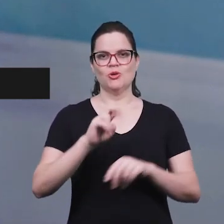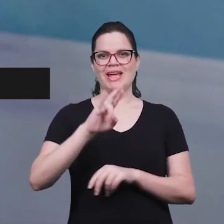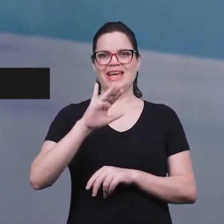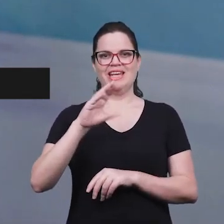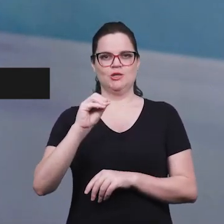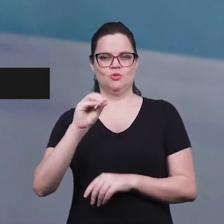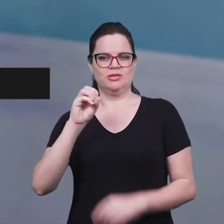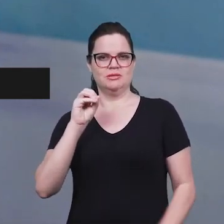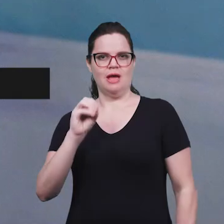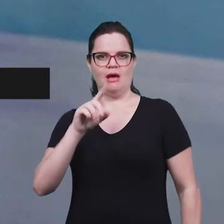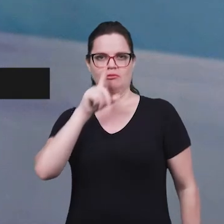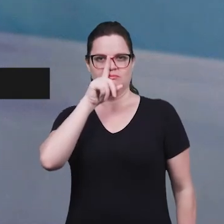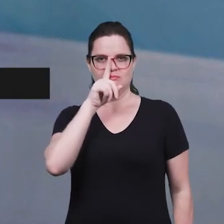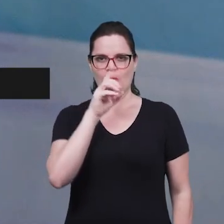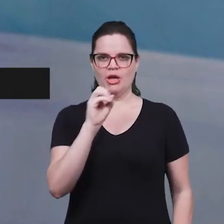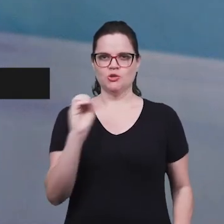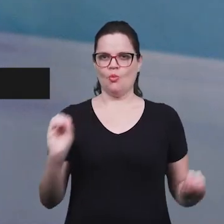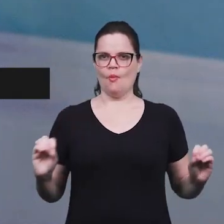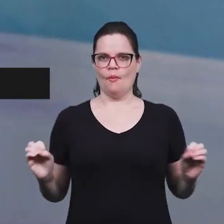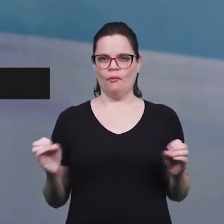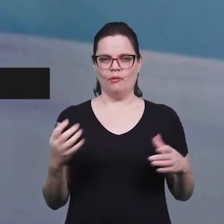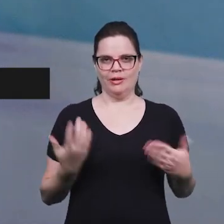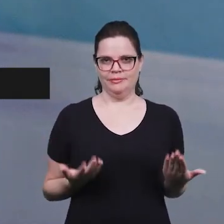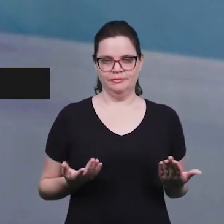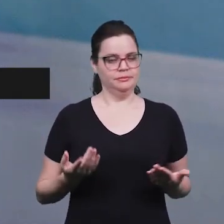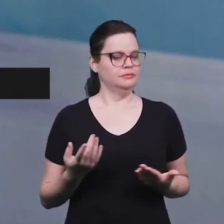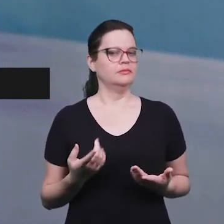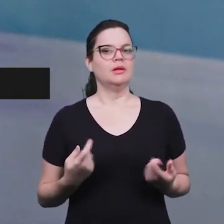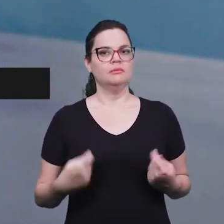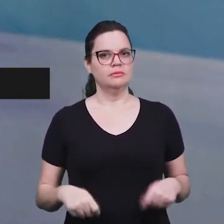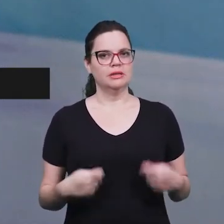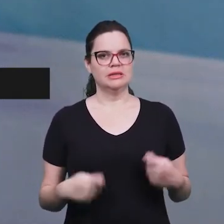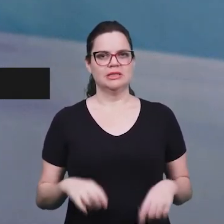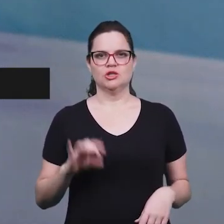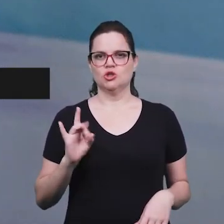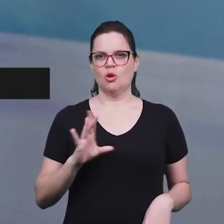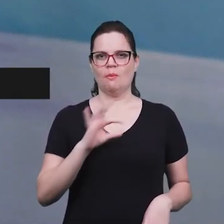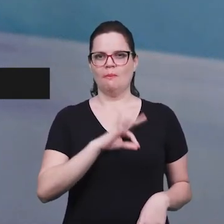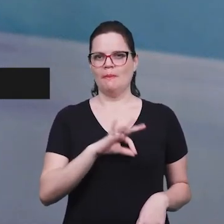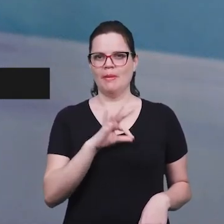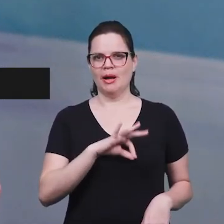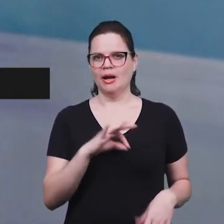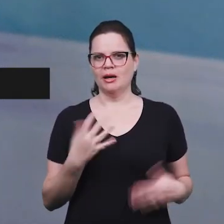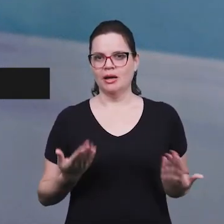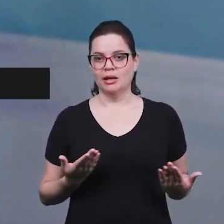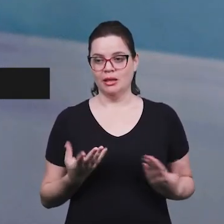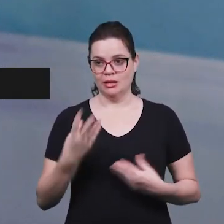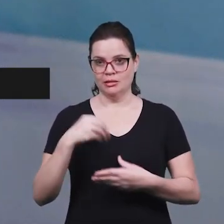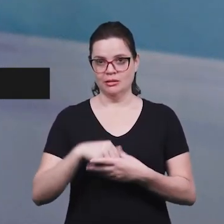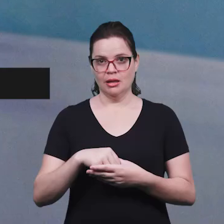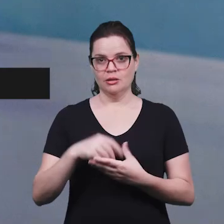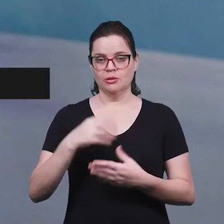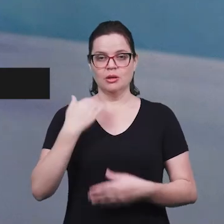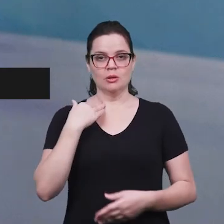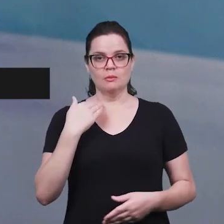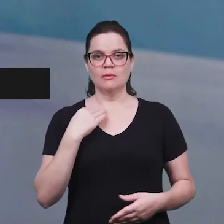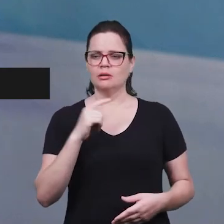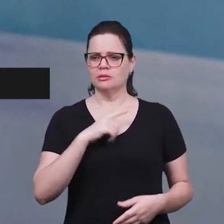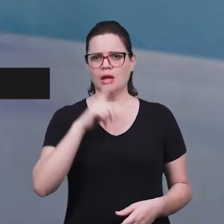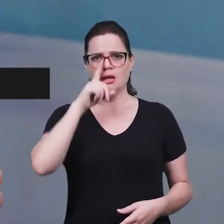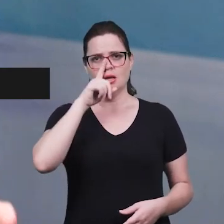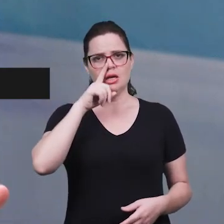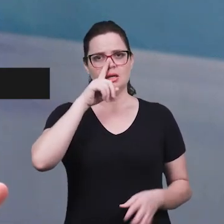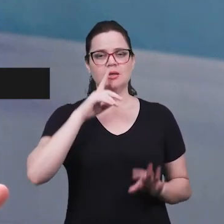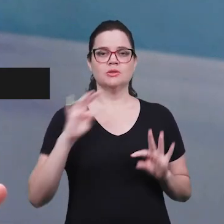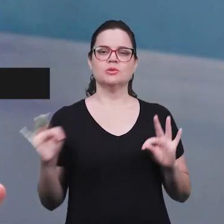zero. Desde uma renda fixa, de alta liquidez, uma renda fixa no banco, ela tem um risco. Obviamente que tudo